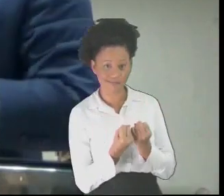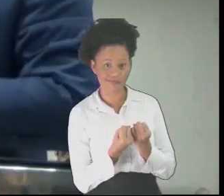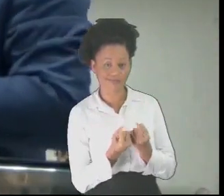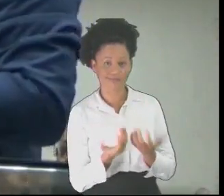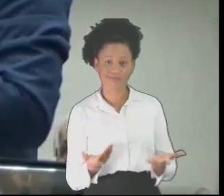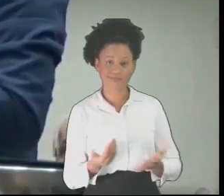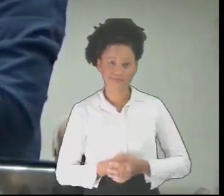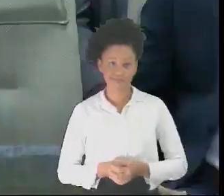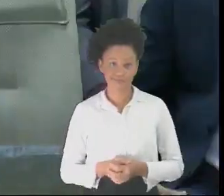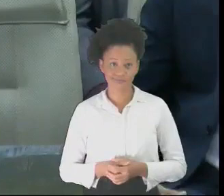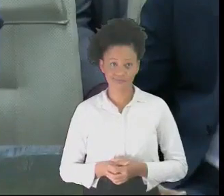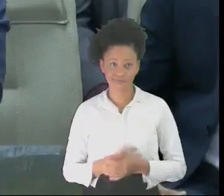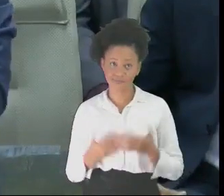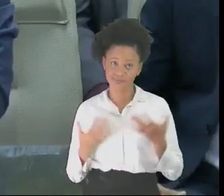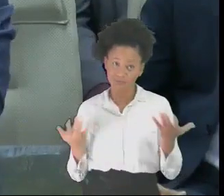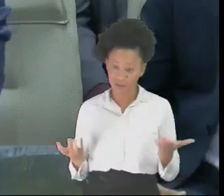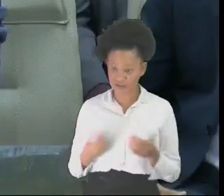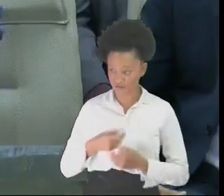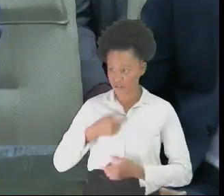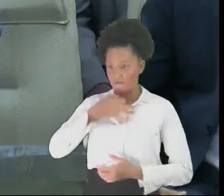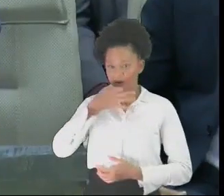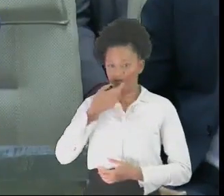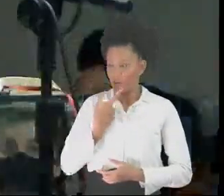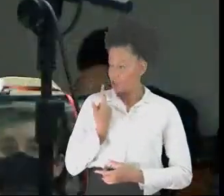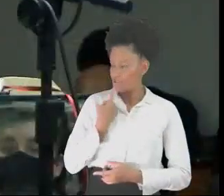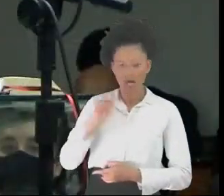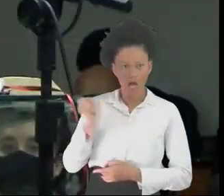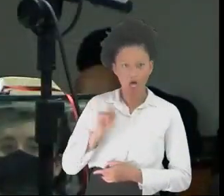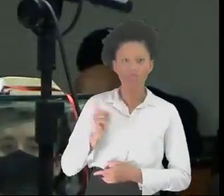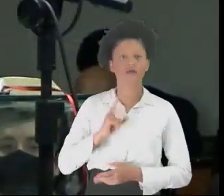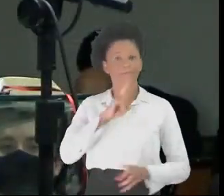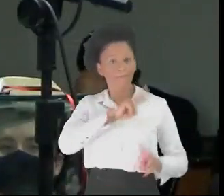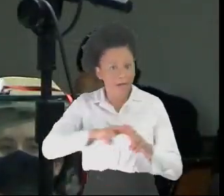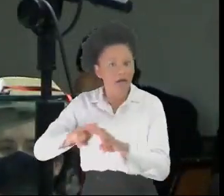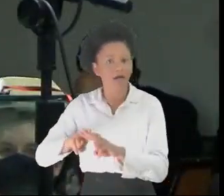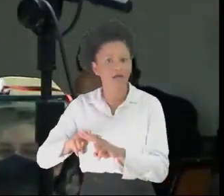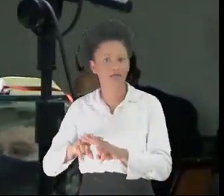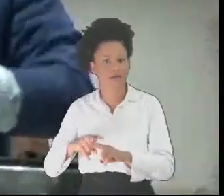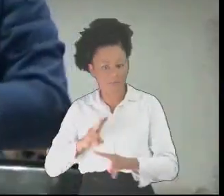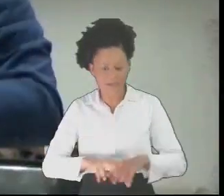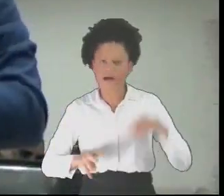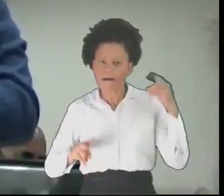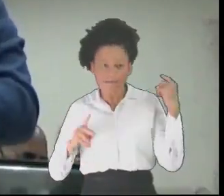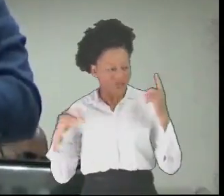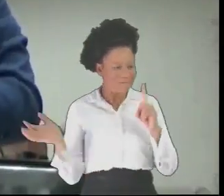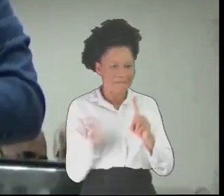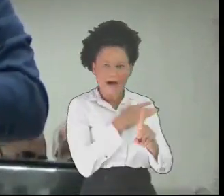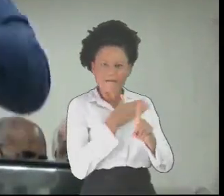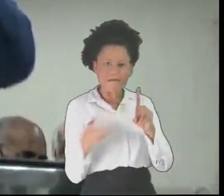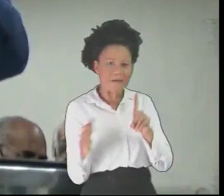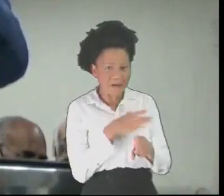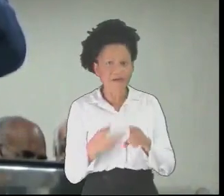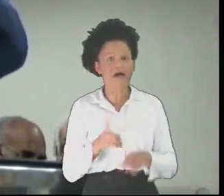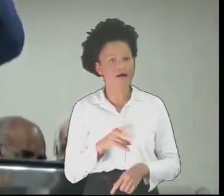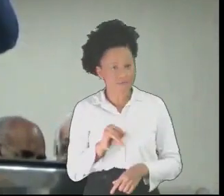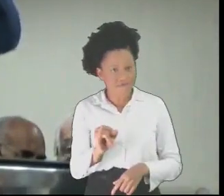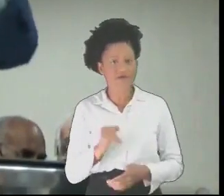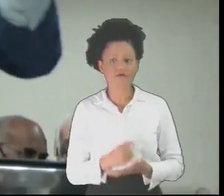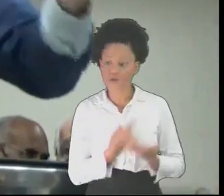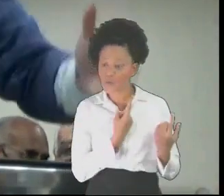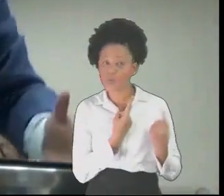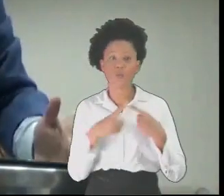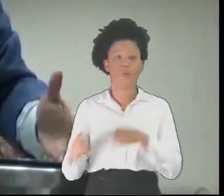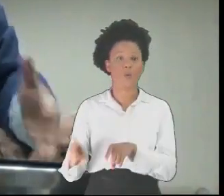Já está. E se você discutir, se você disser que não, você vai preso. Você apanha. Você está contra o